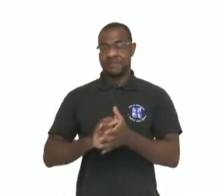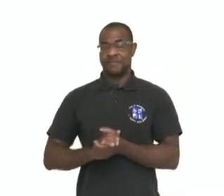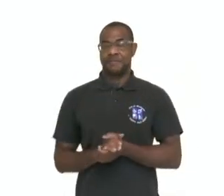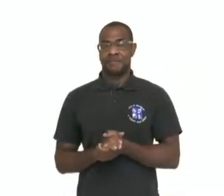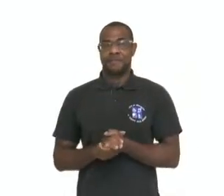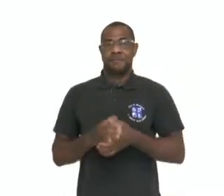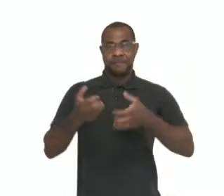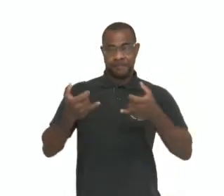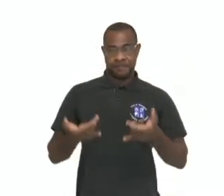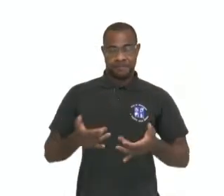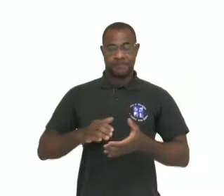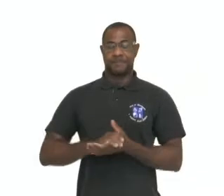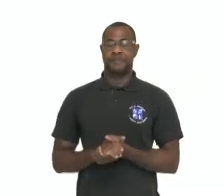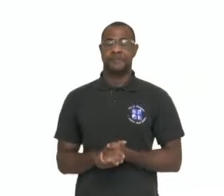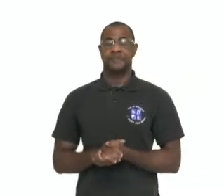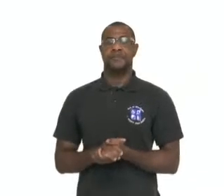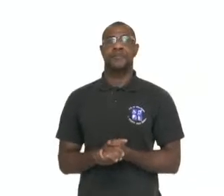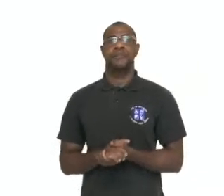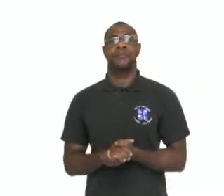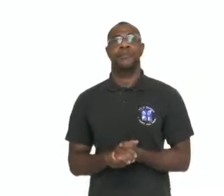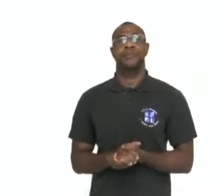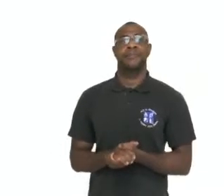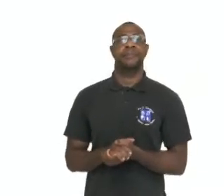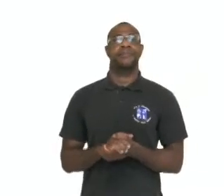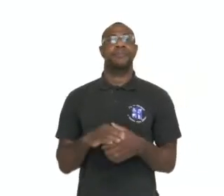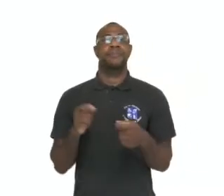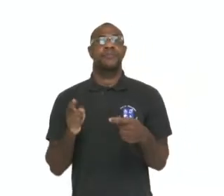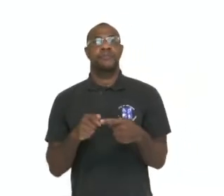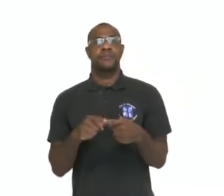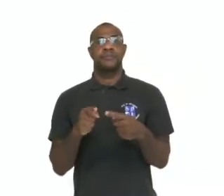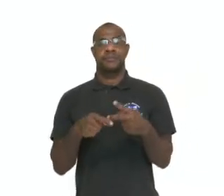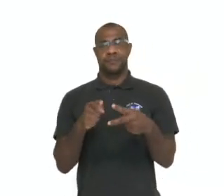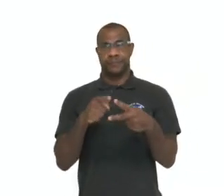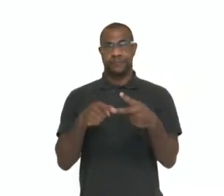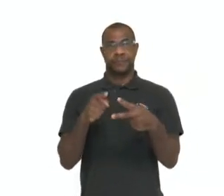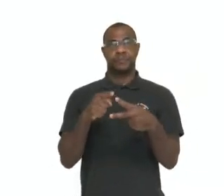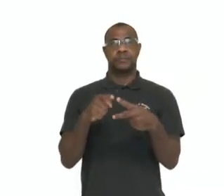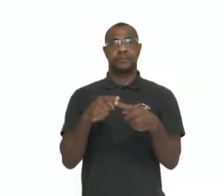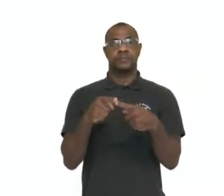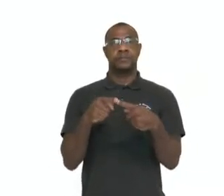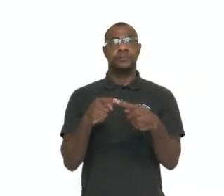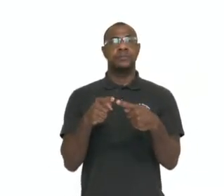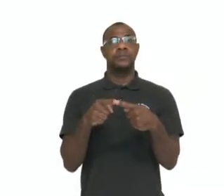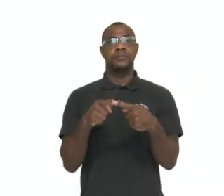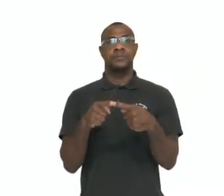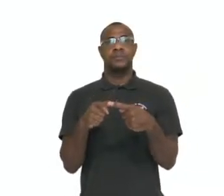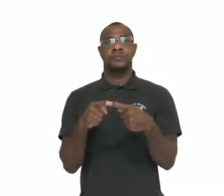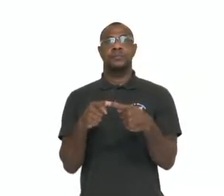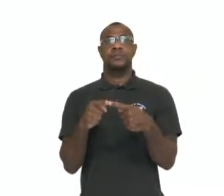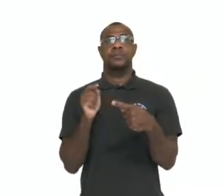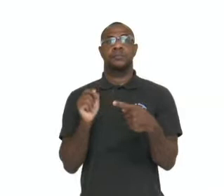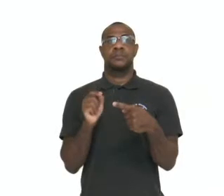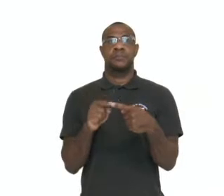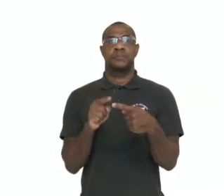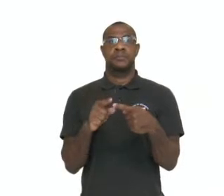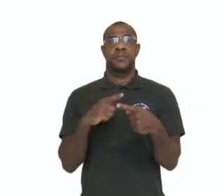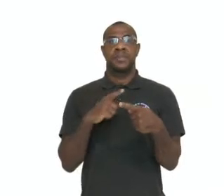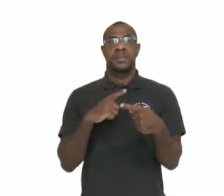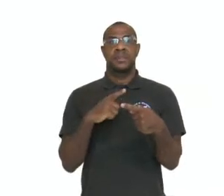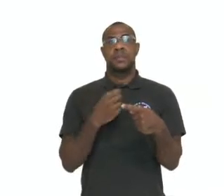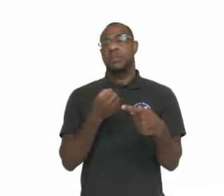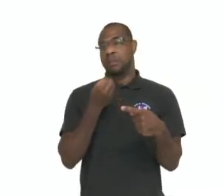materiais, né, que sejam bons condutores e 2 isolantes elétricos. Muito bem, então,